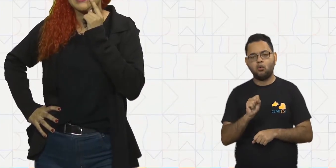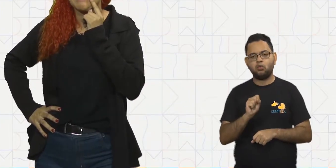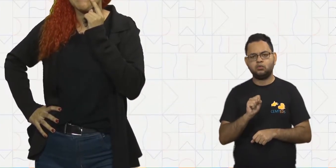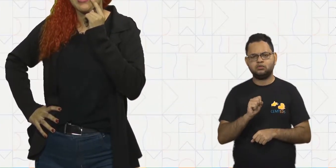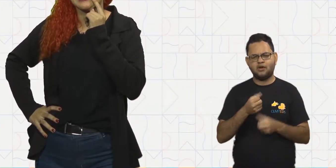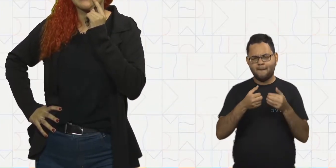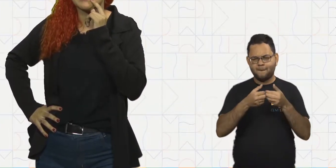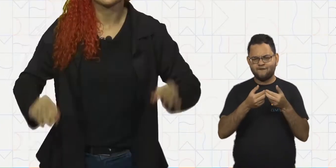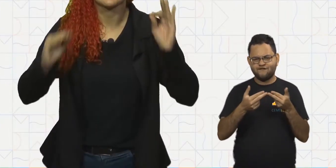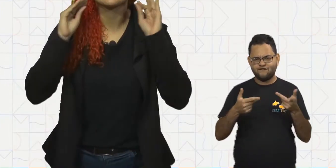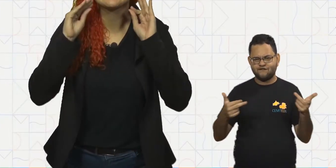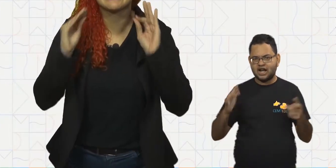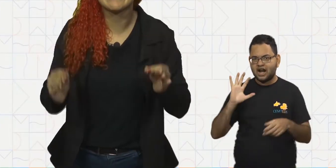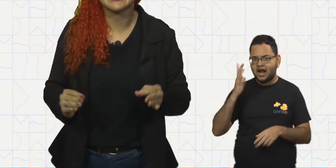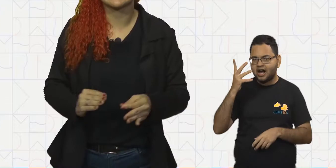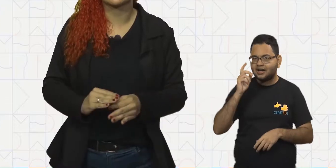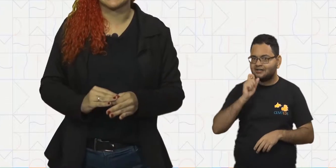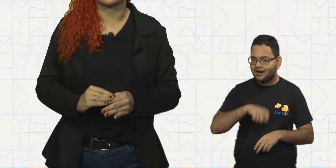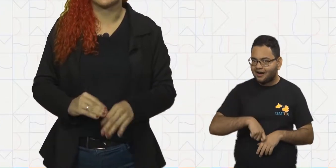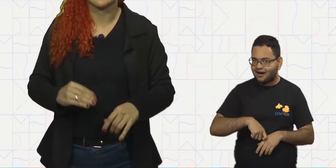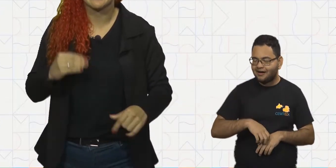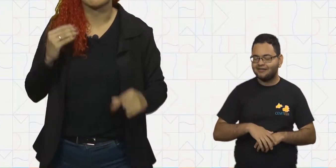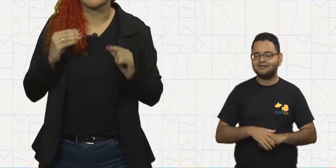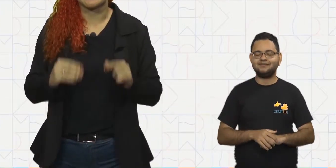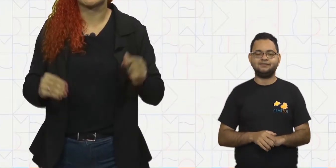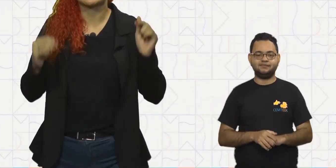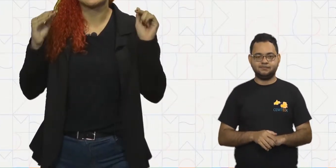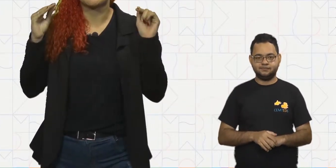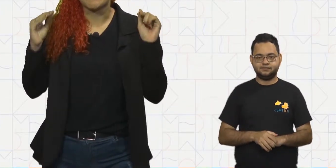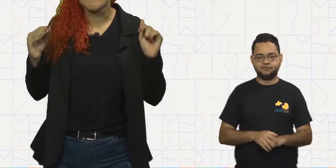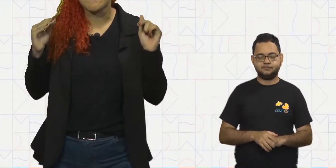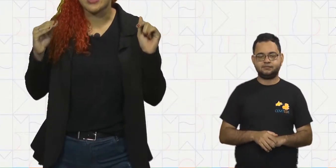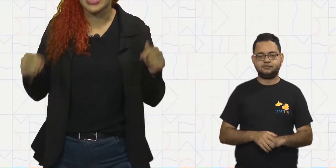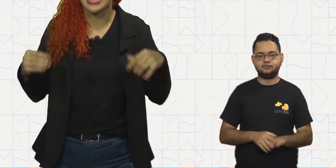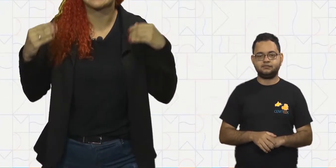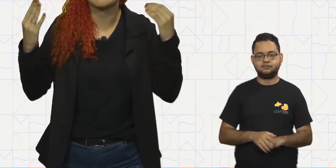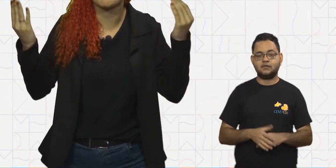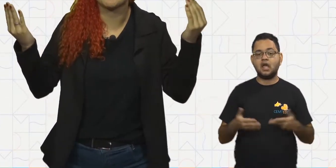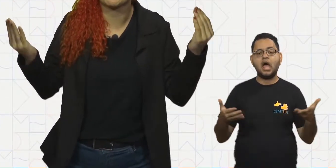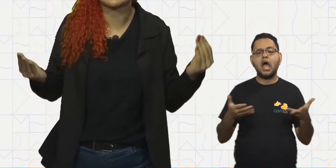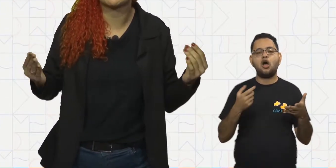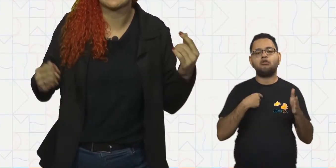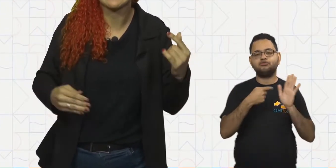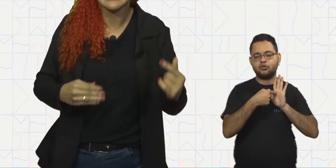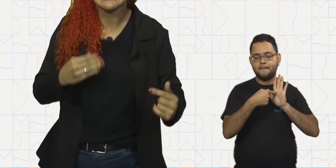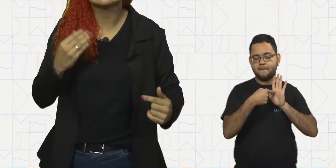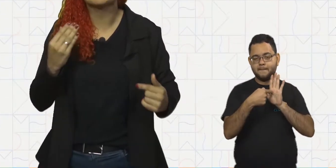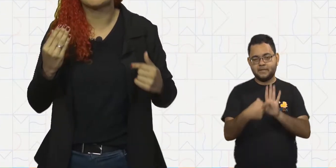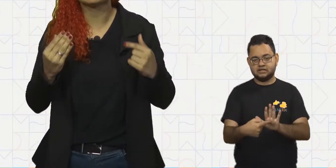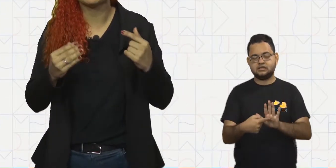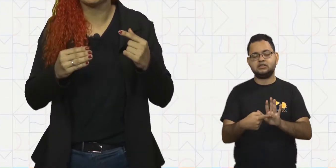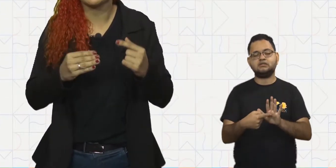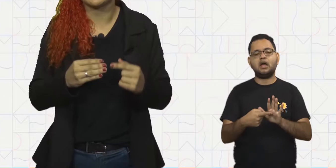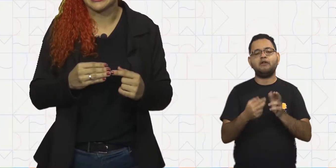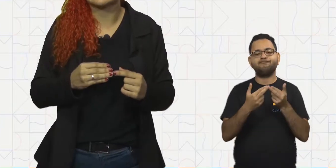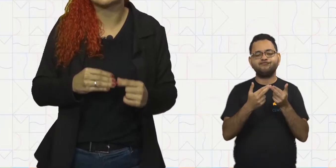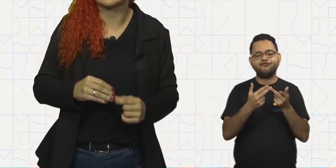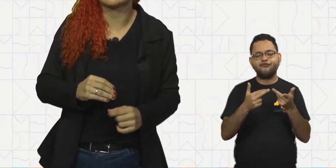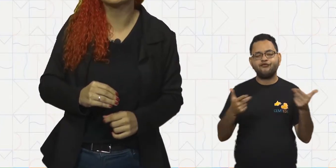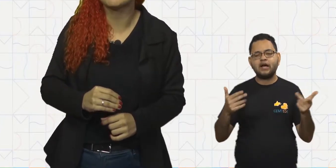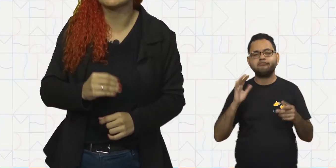possibilidades não é mesmo então criançada agora vocês vão ver aqui com a professora as